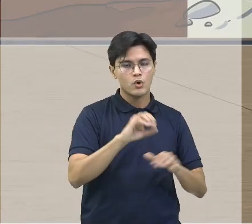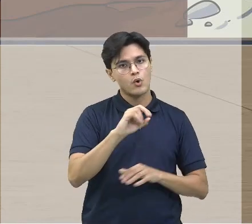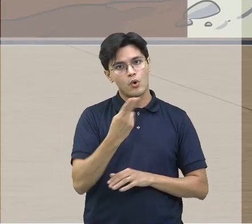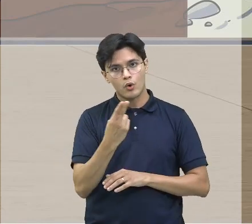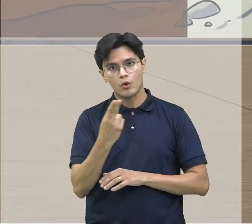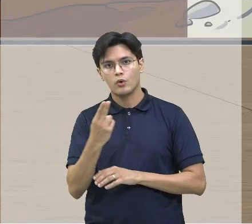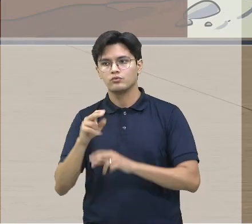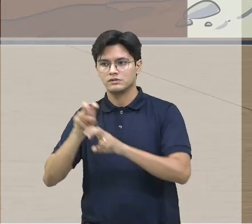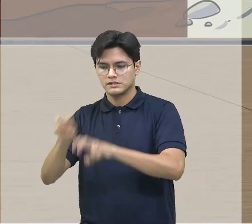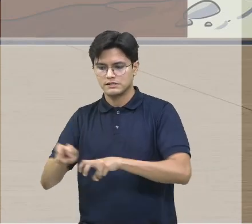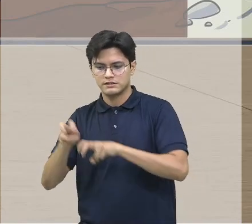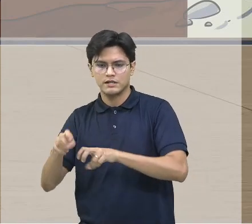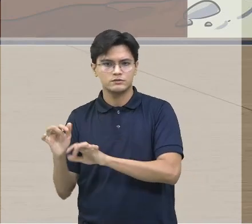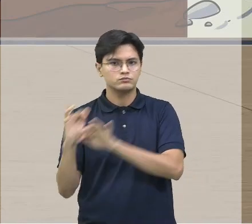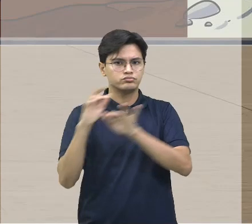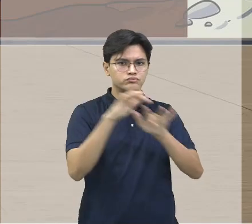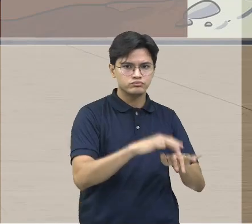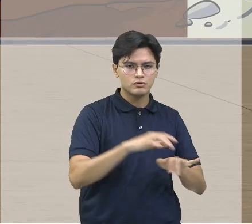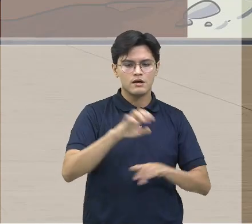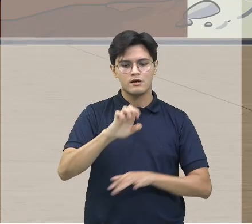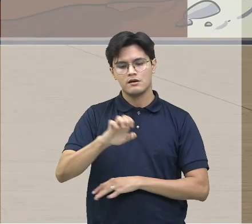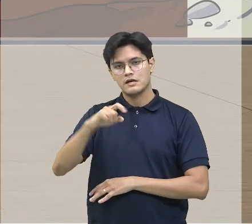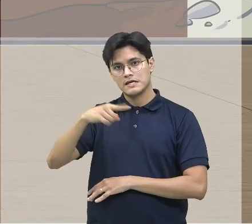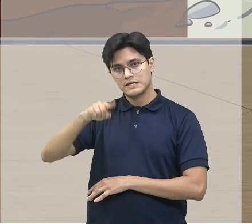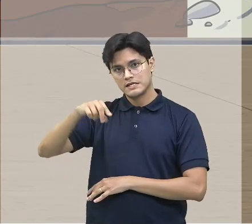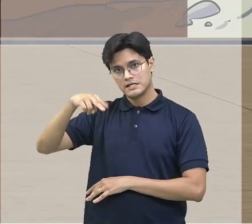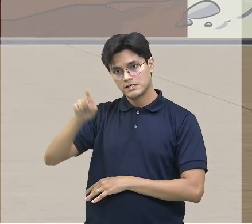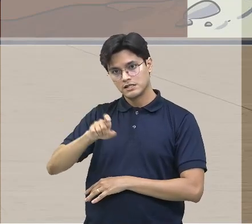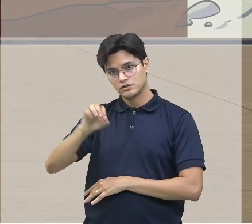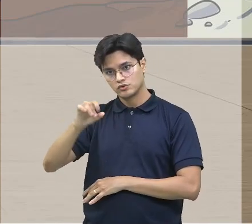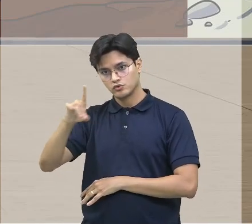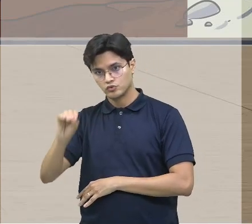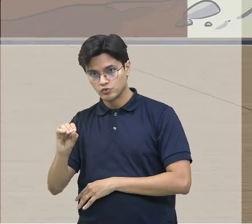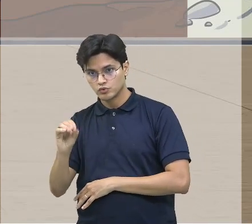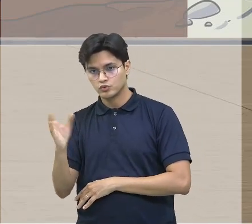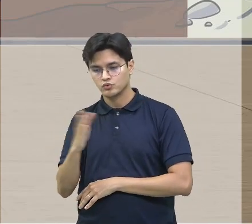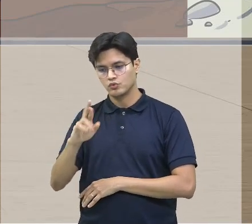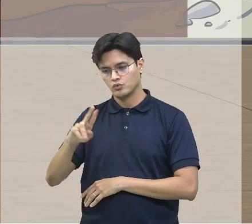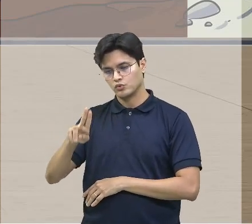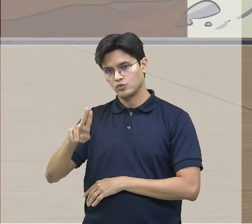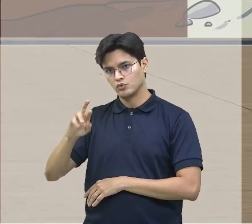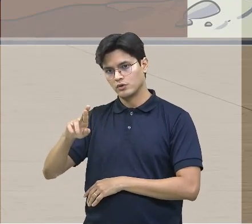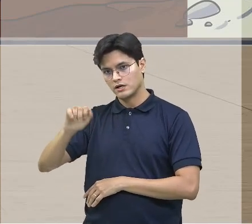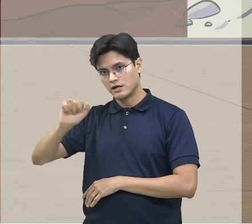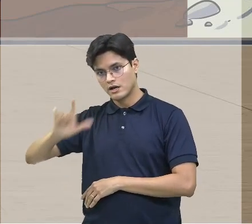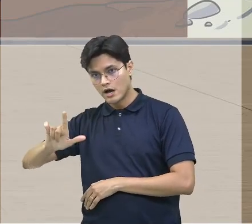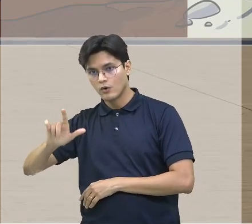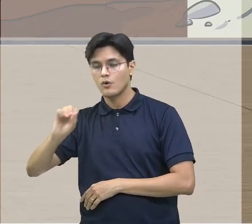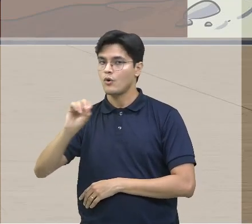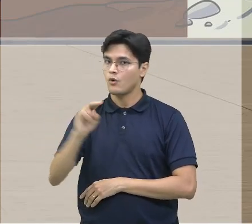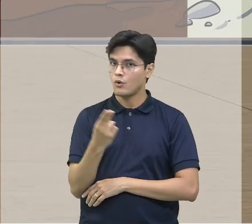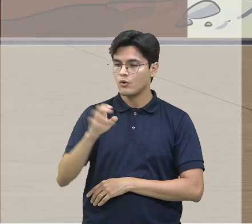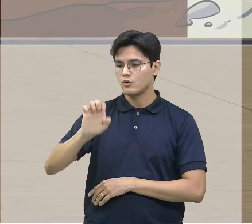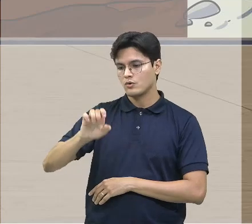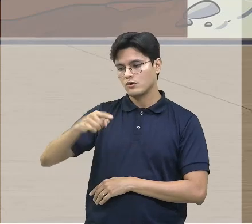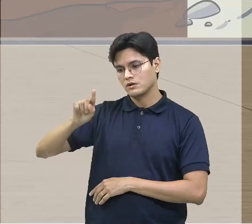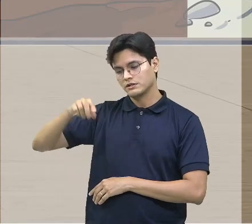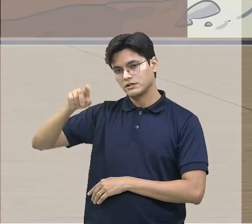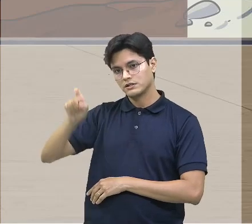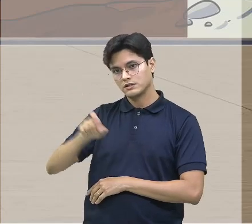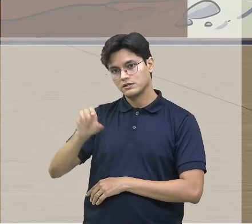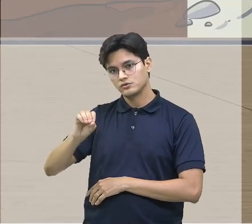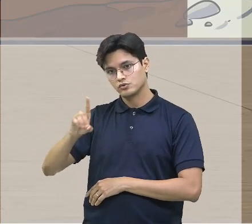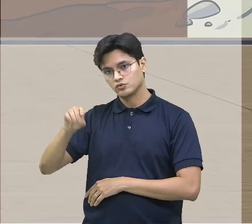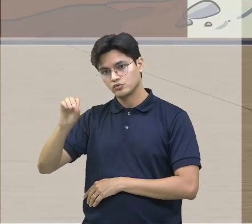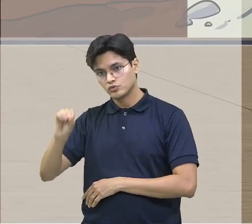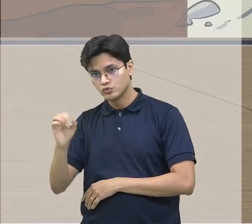rural, que é a saída das pessoas de uma área para outra. Então, o êxodo rural, quando as pessoas saem do campo, vão para a cidade. O êxodo urbano vai